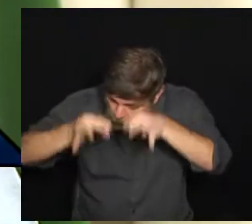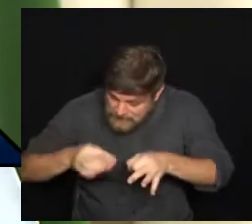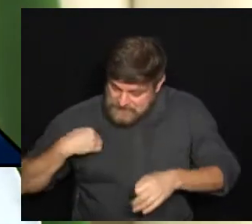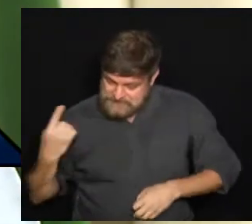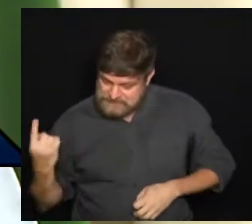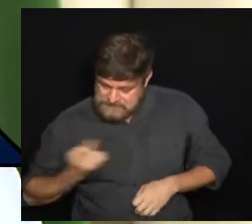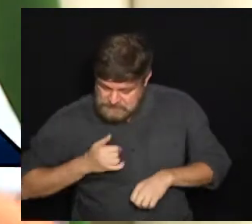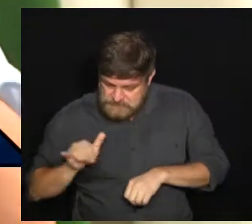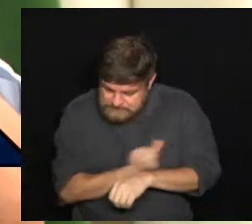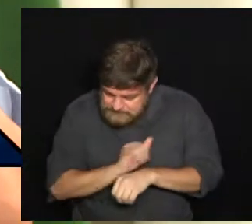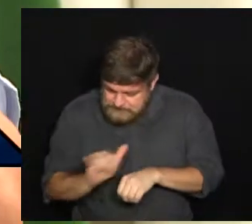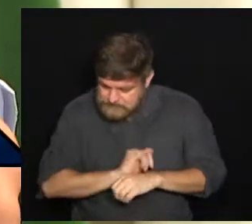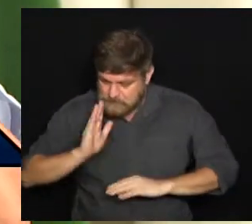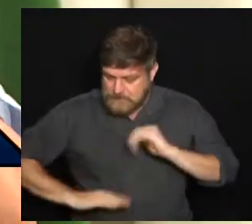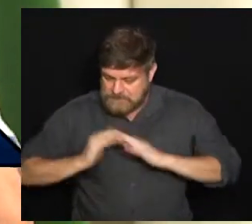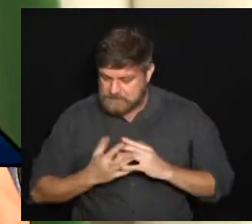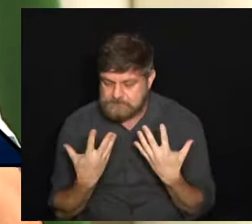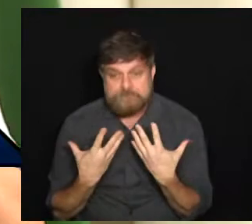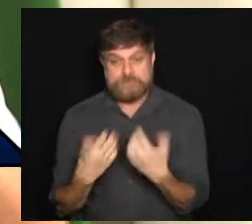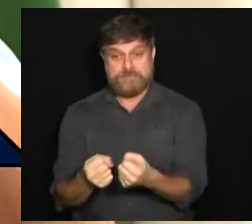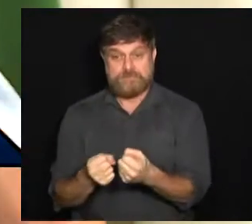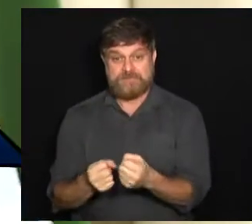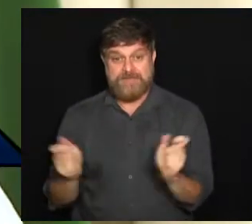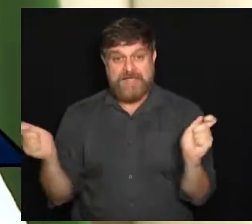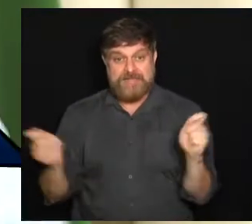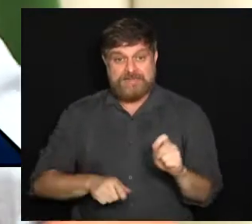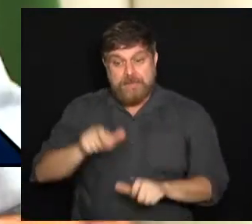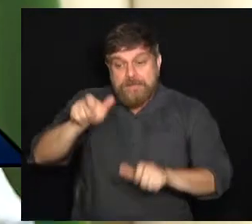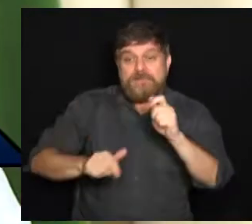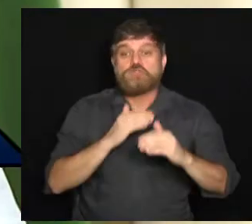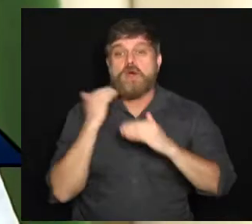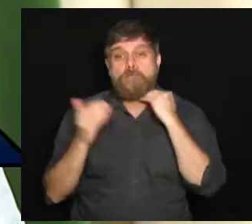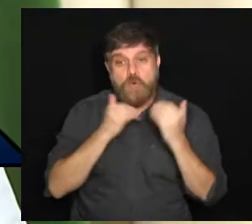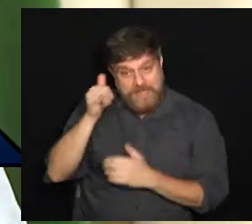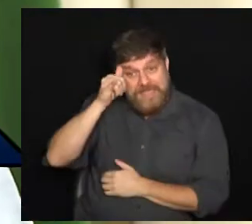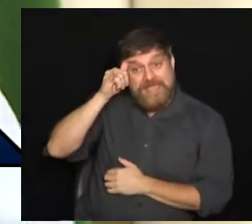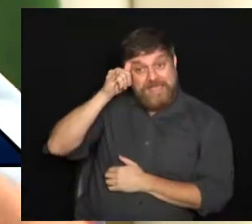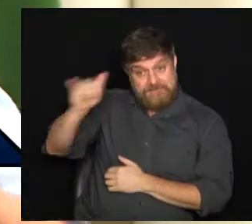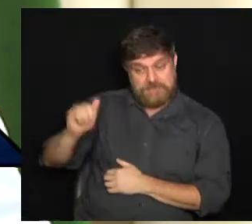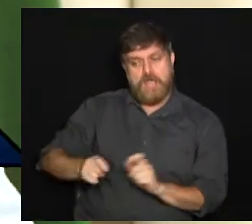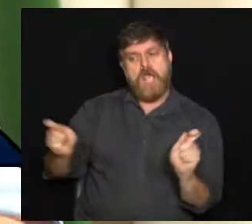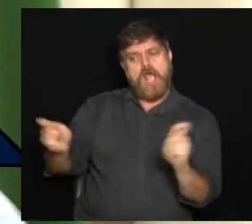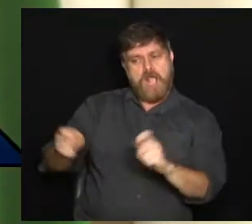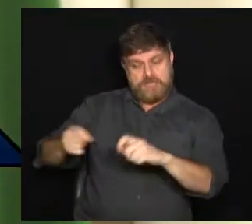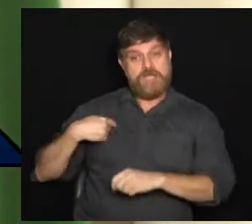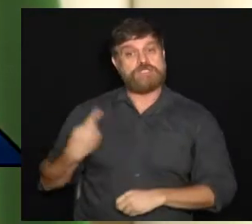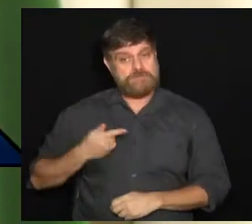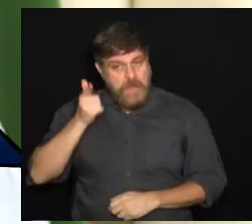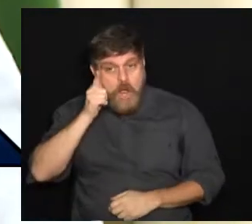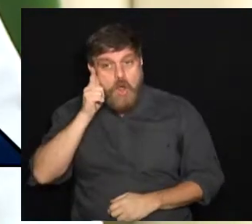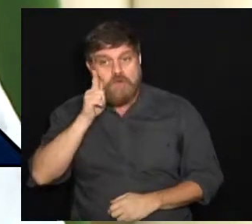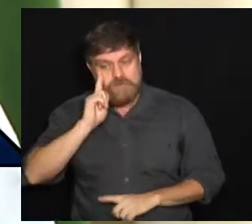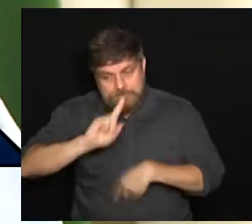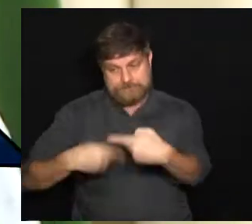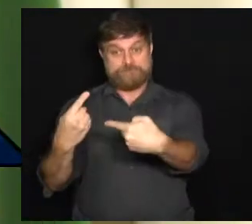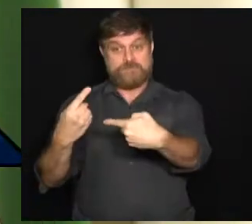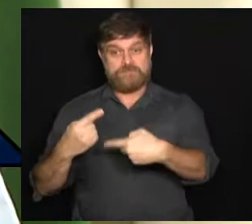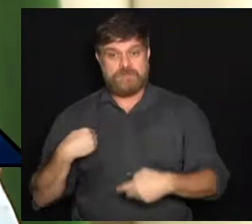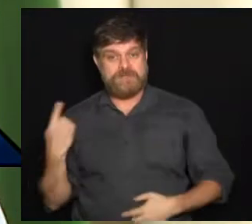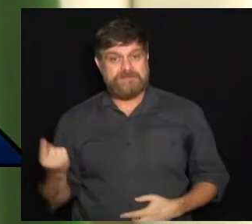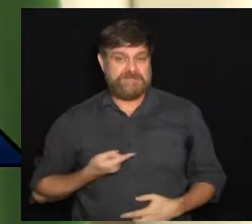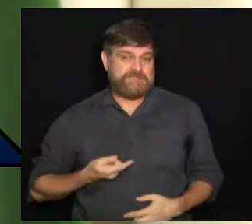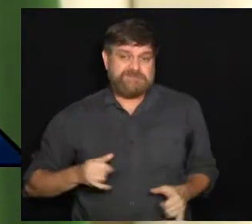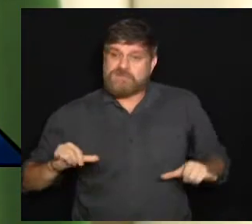aderir a essas medidas, nós vamos conseguir evitar mortes que podem de fato ser evitadas, nós vamos conseguir ter sucesso, mas nós vamos pagar um